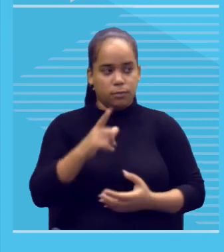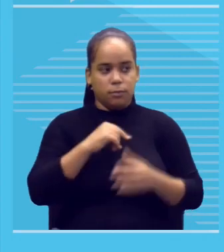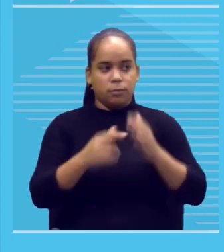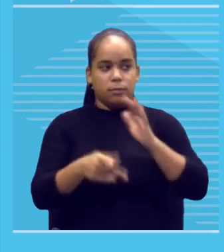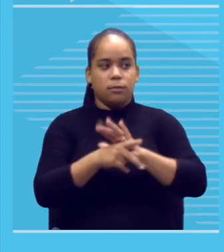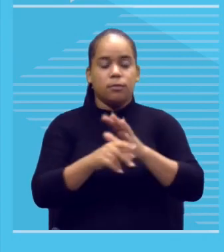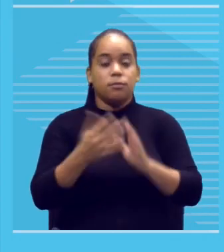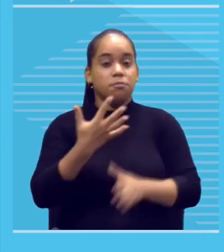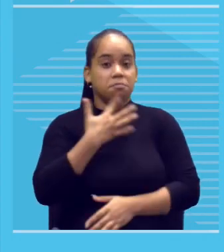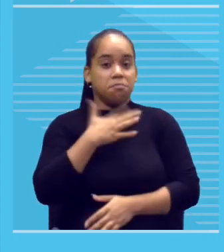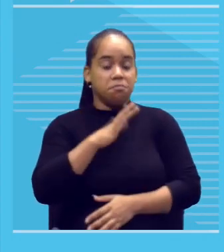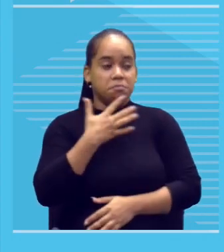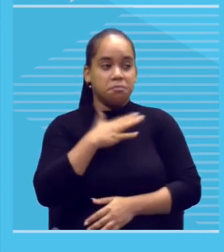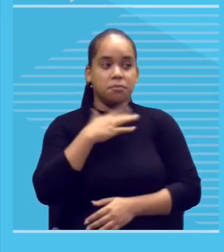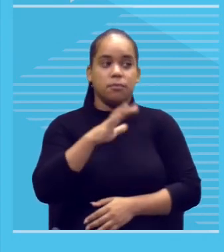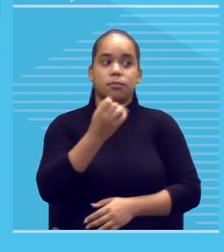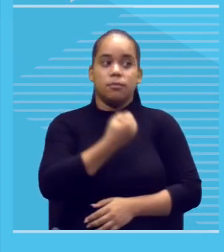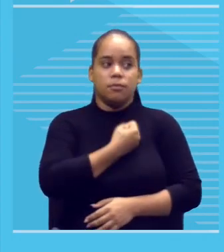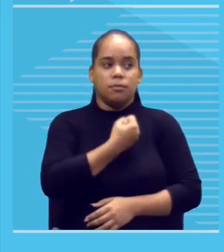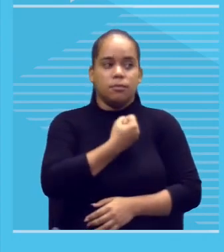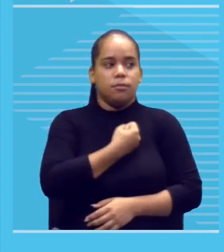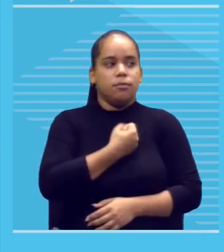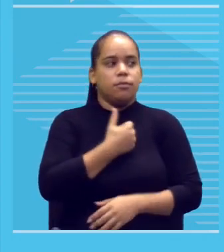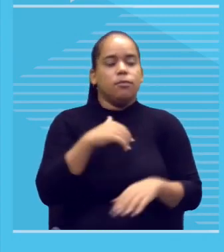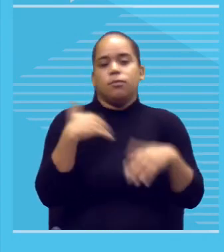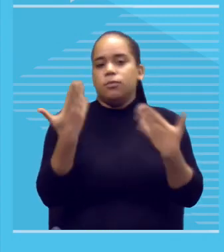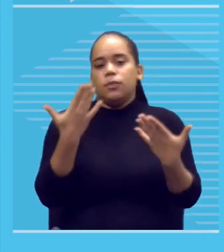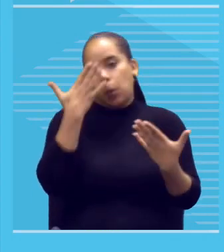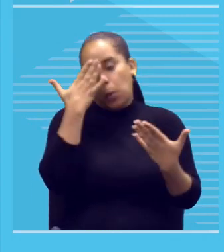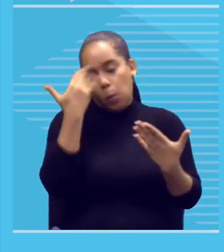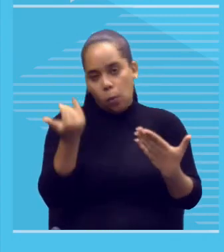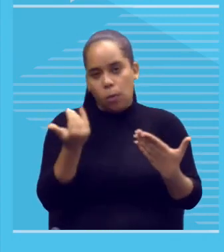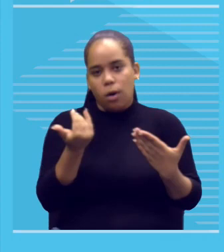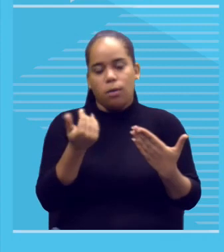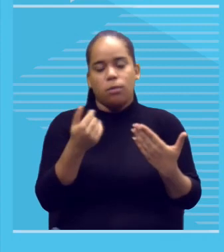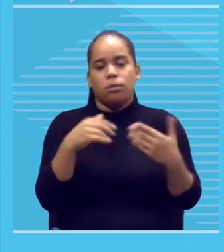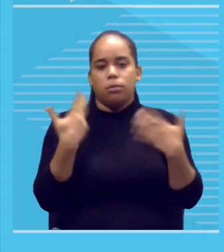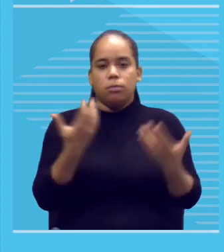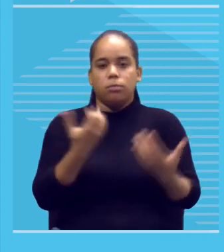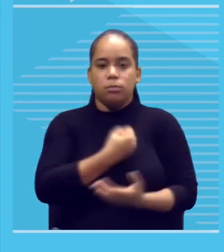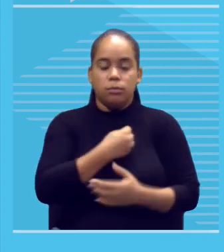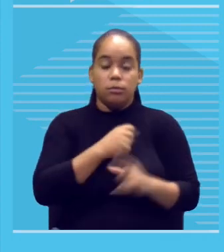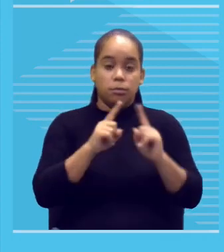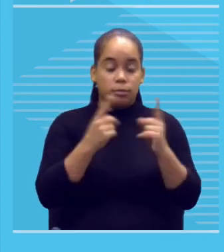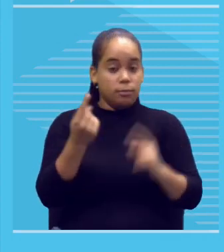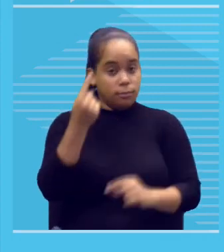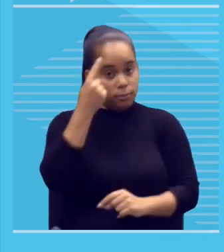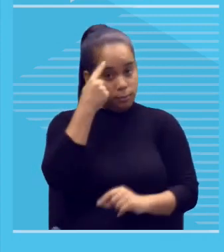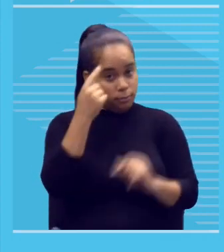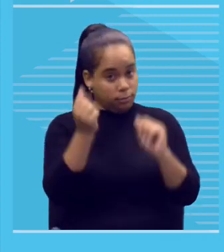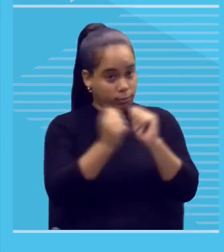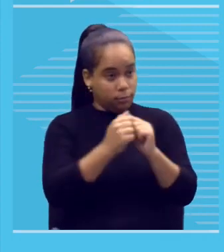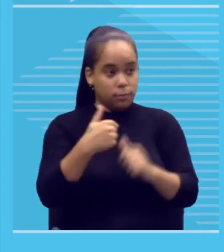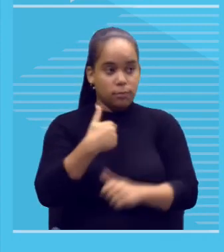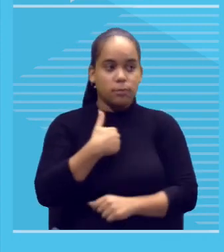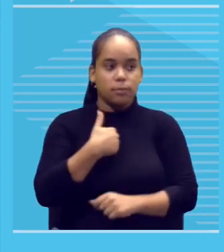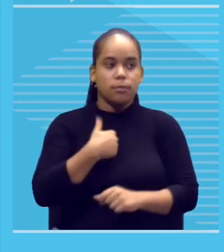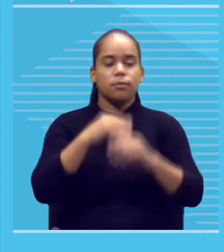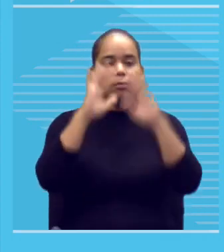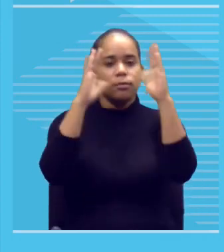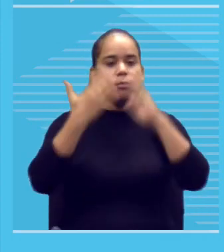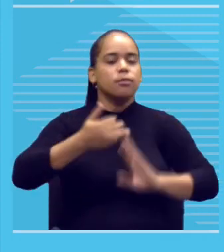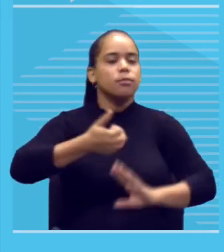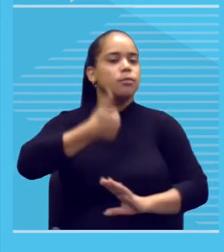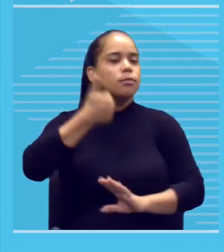desconhecidos eu não sei que número é eu não sei qual é o meu número Mas pensa comigo vamos analisar essa primeira